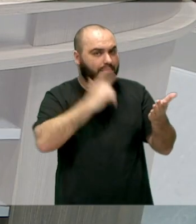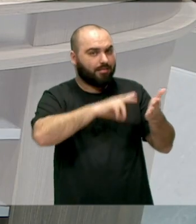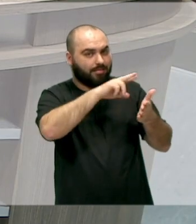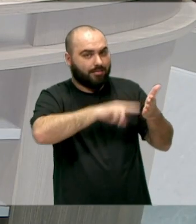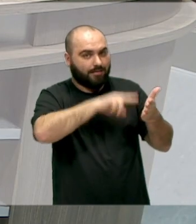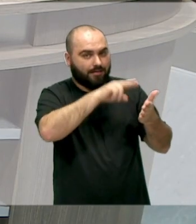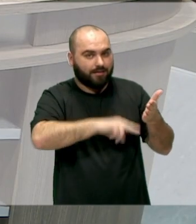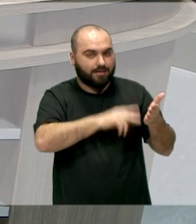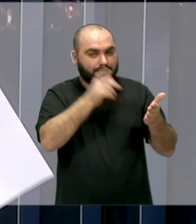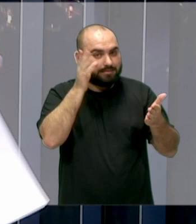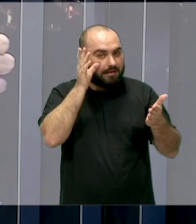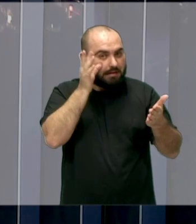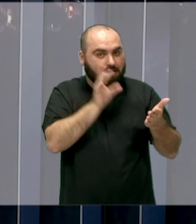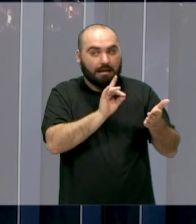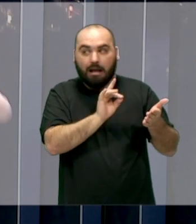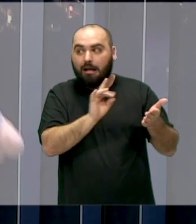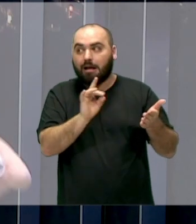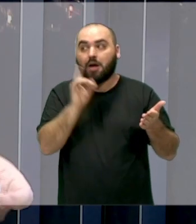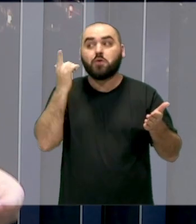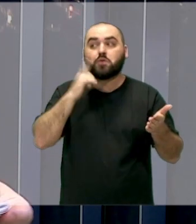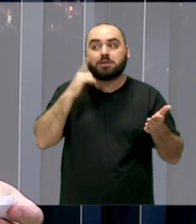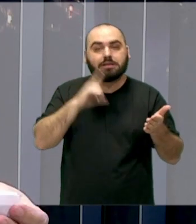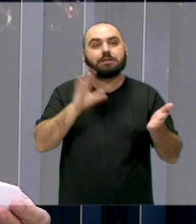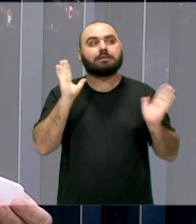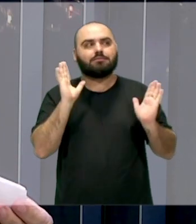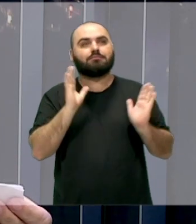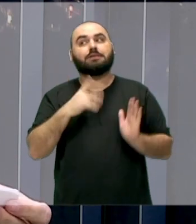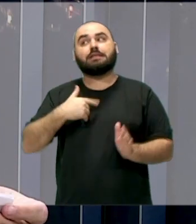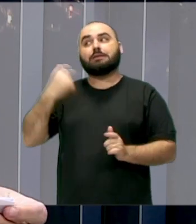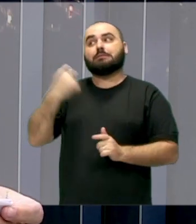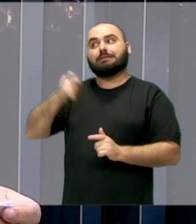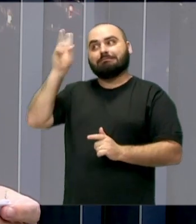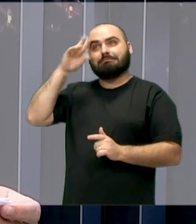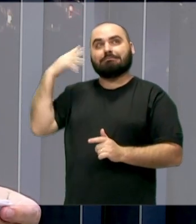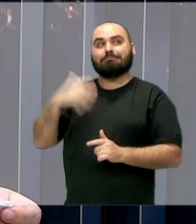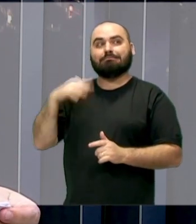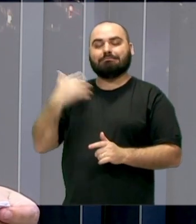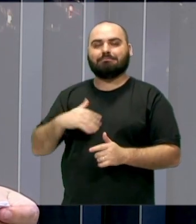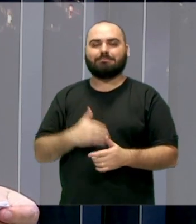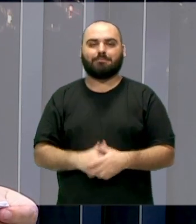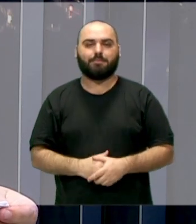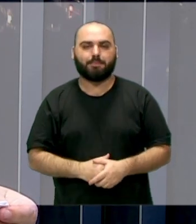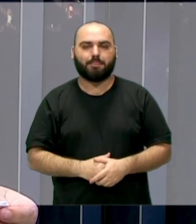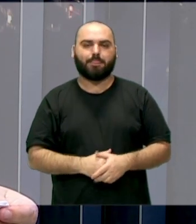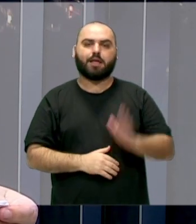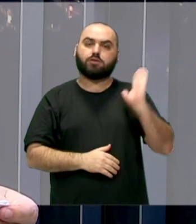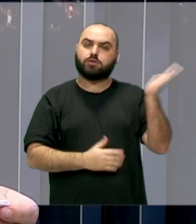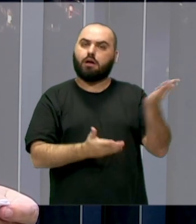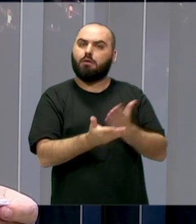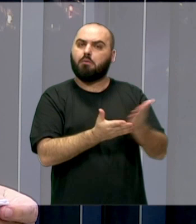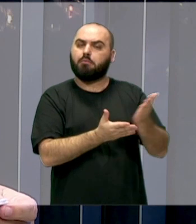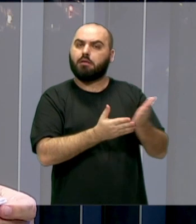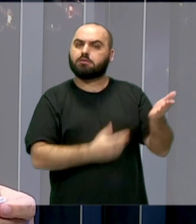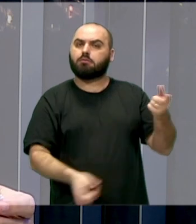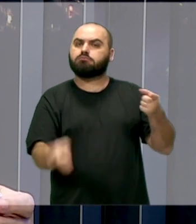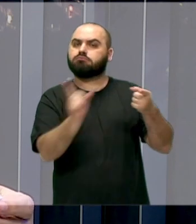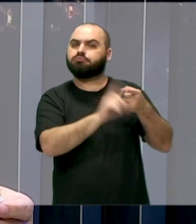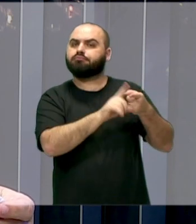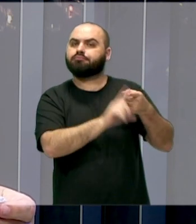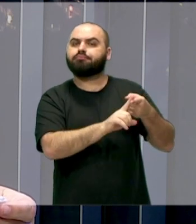espiadinha aqui, uma colinha na programação. Eu falei que eu tenho que lembrar. A gente já começa aqui,